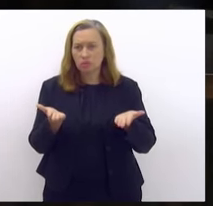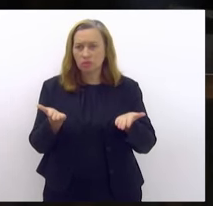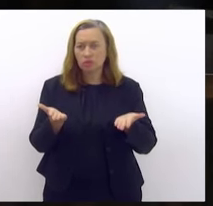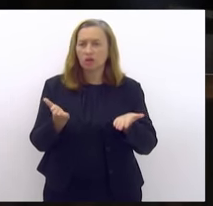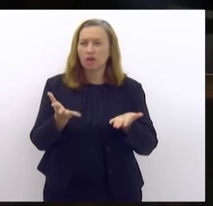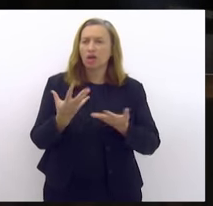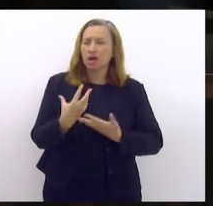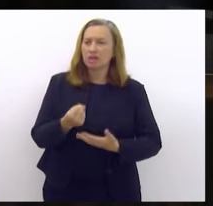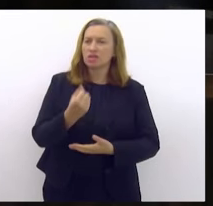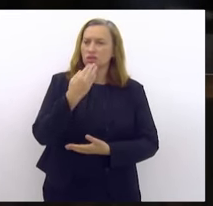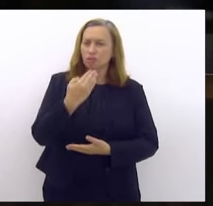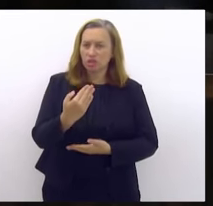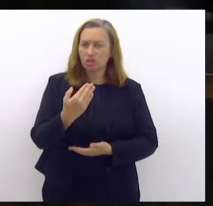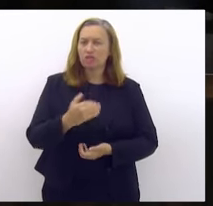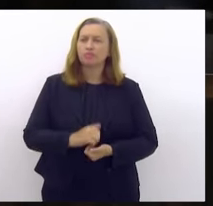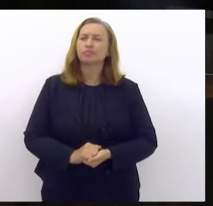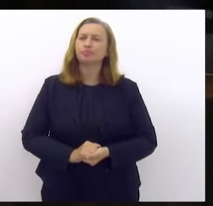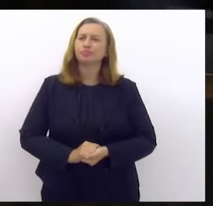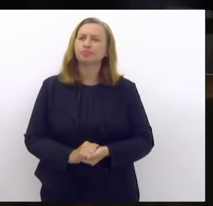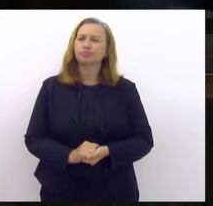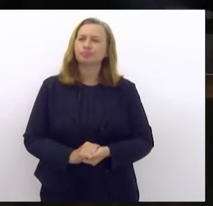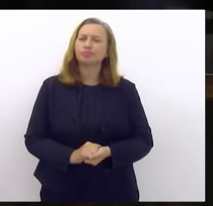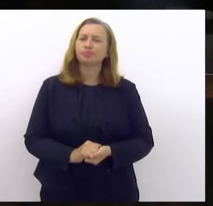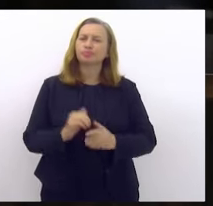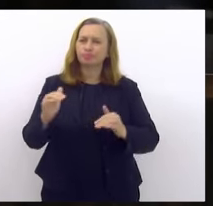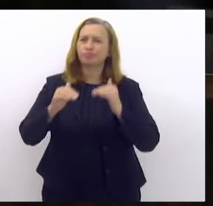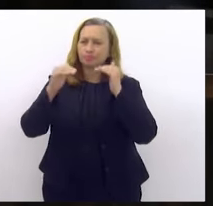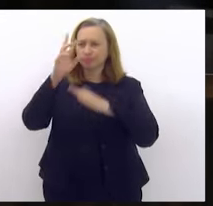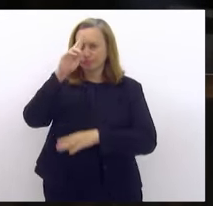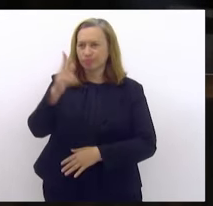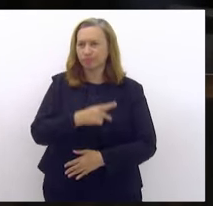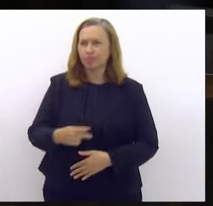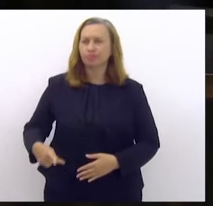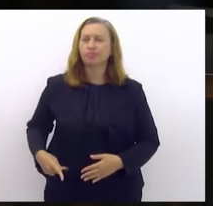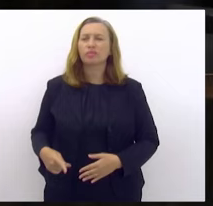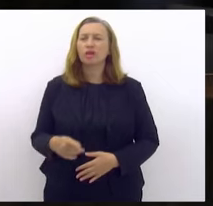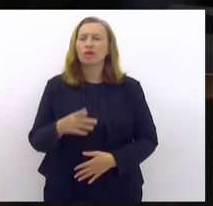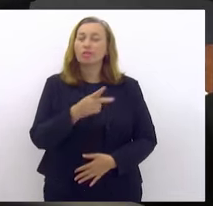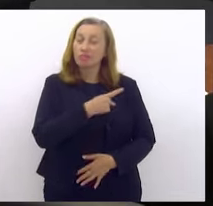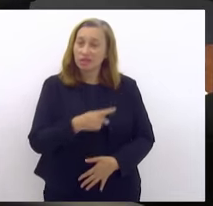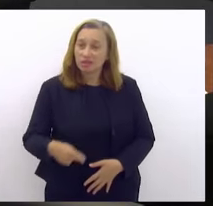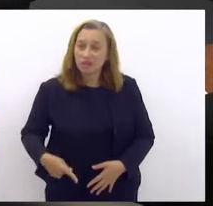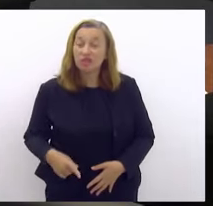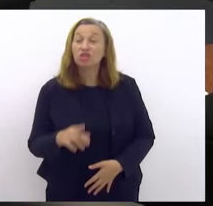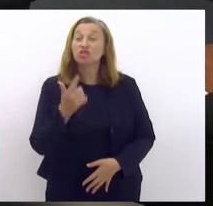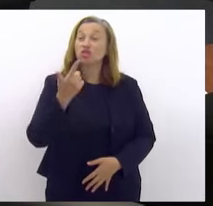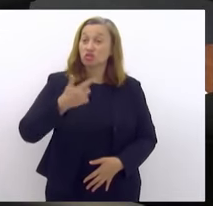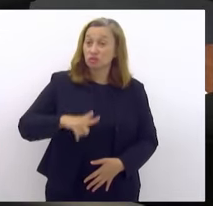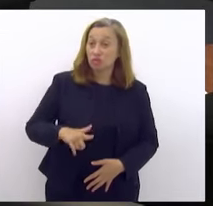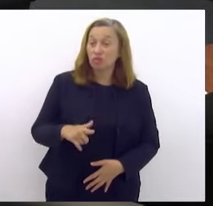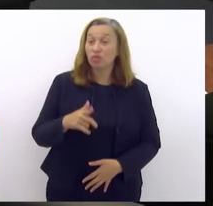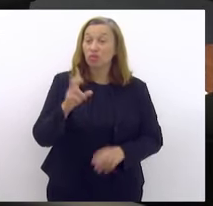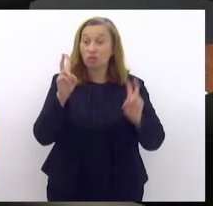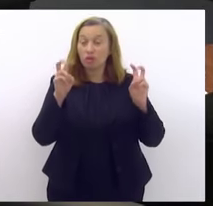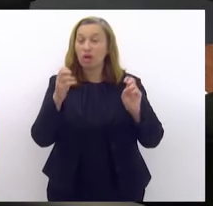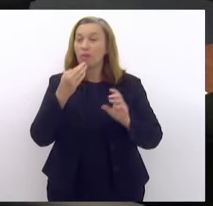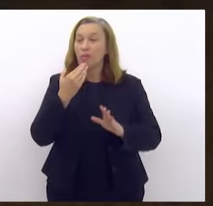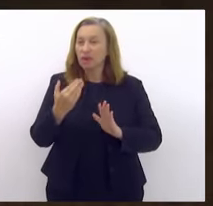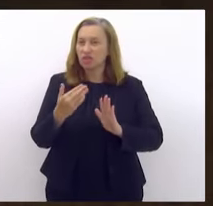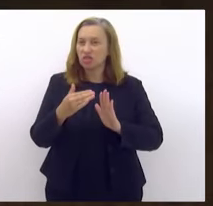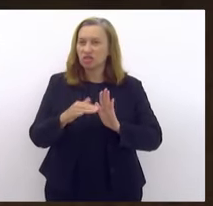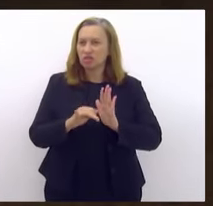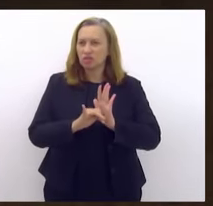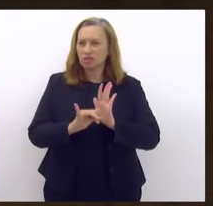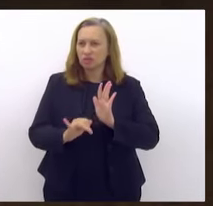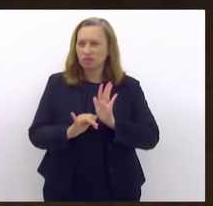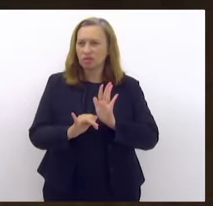Defere o pedido de Vossa Excelência, tá? Nobre deputado. Presidente, só mais uma questão. Pedir que a mesa publique a decisão de